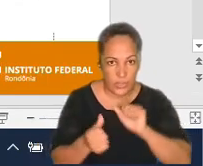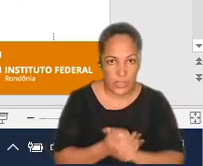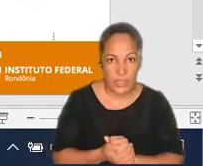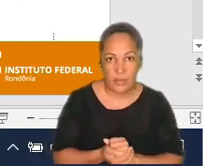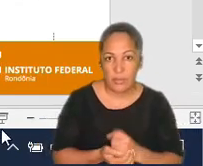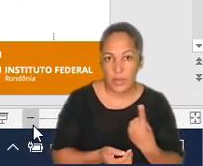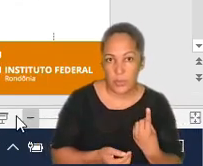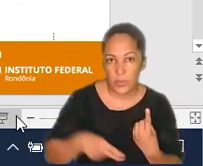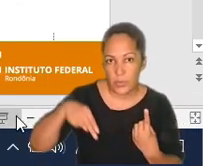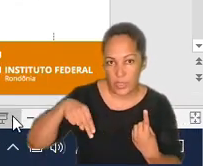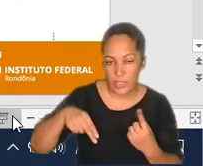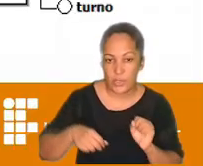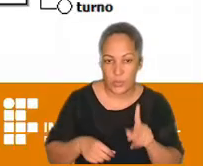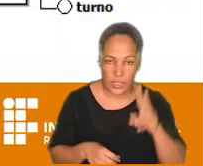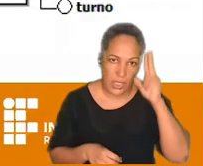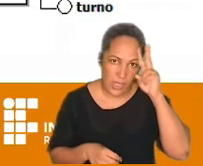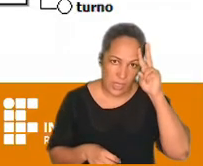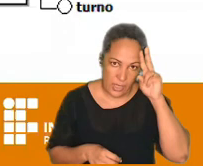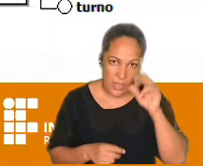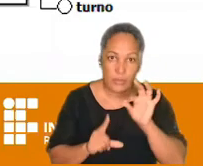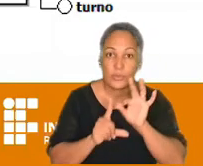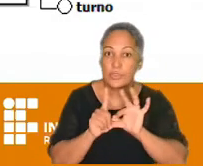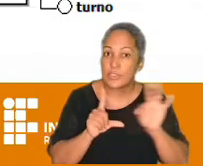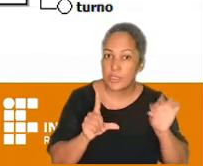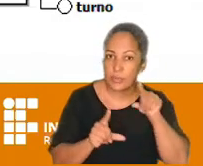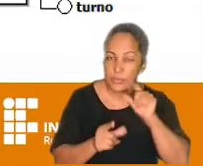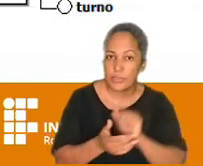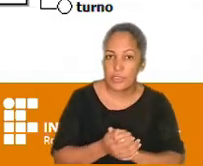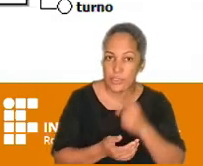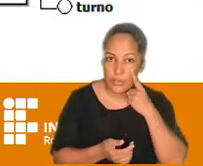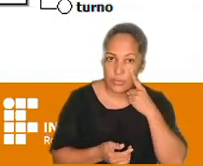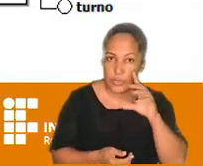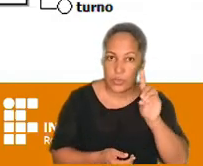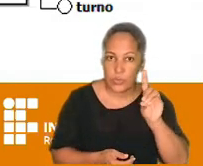bom? Então, naquele mesmo diagrama onde vocês